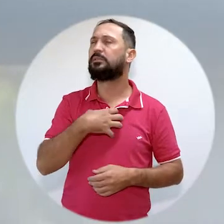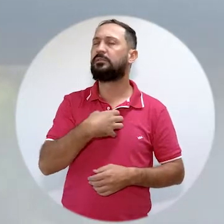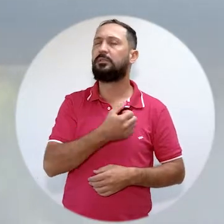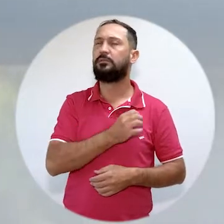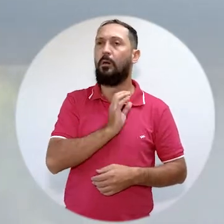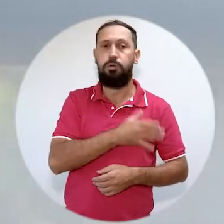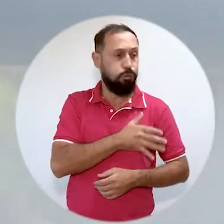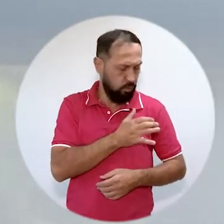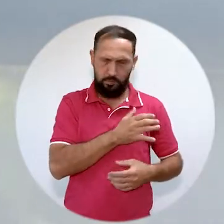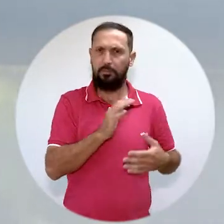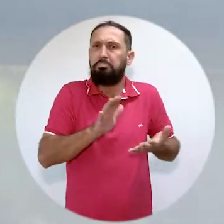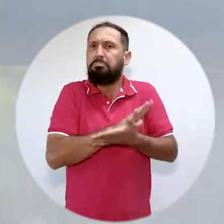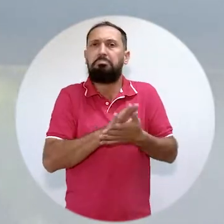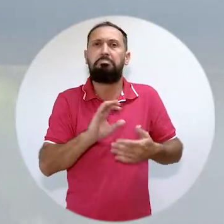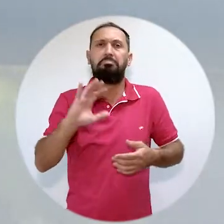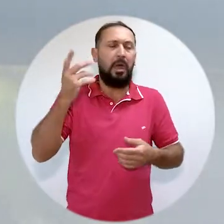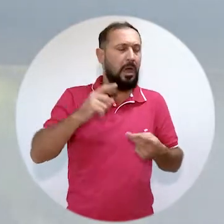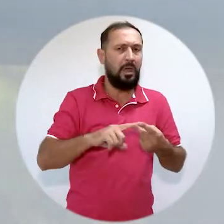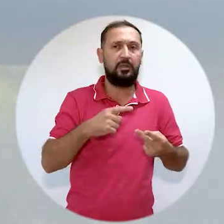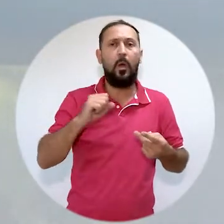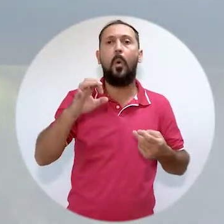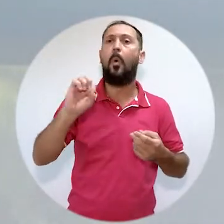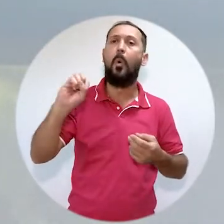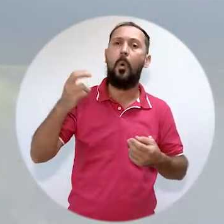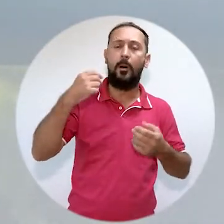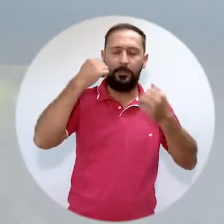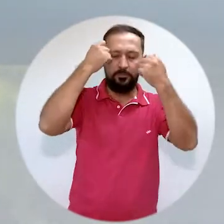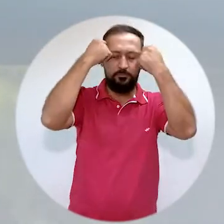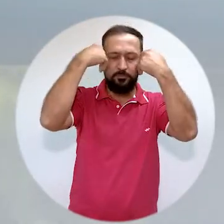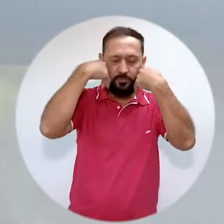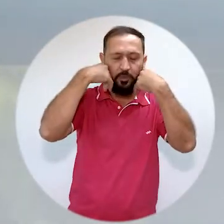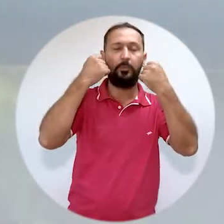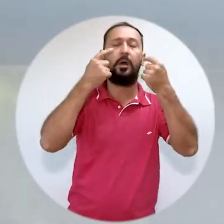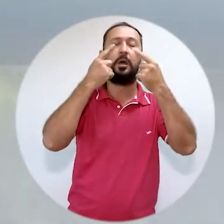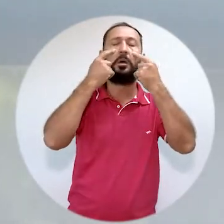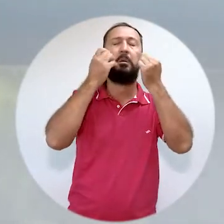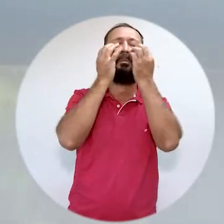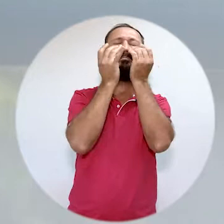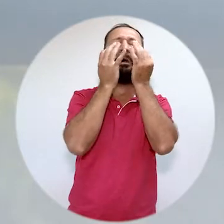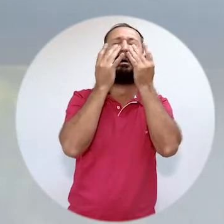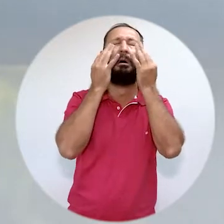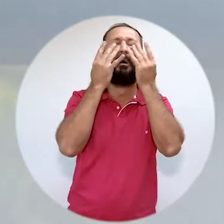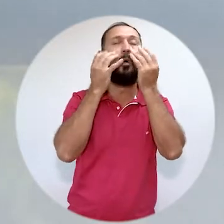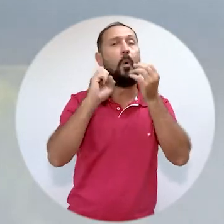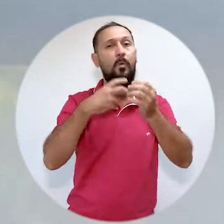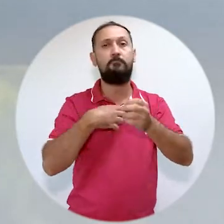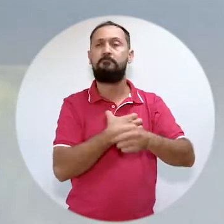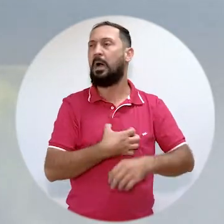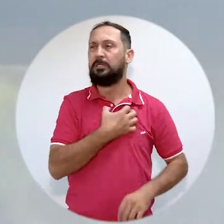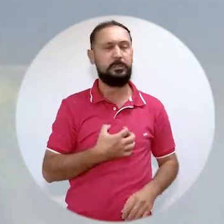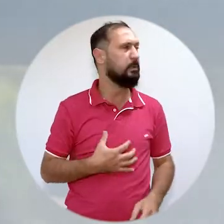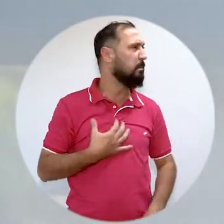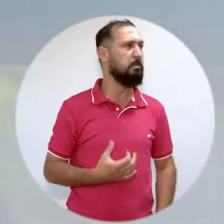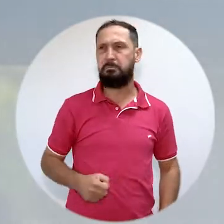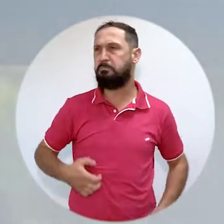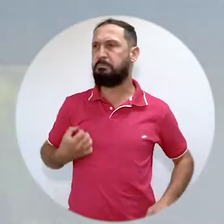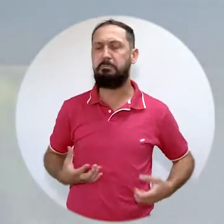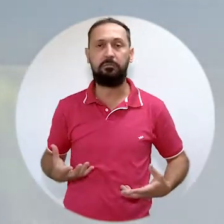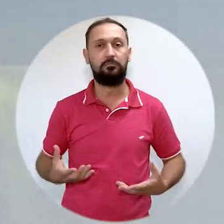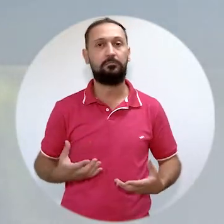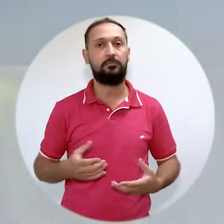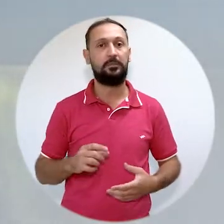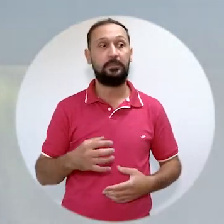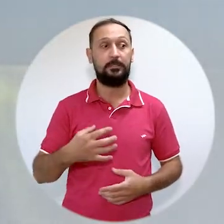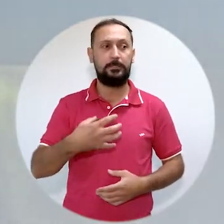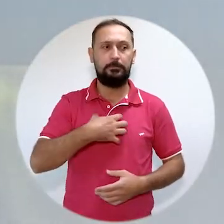né? Sudorese, a pessoa se emocionar muito, ou a pessoa ficar muito chorosa, muito irritadiça, tá? Então,